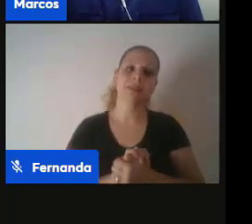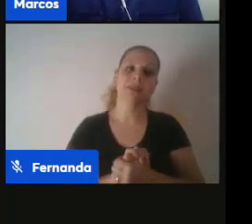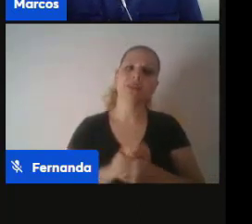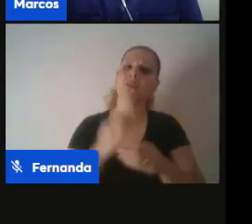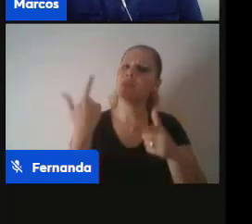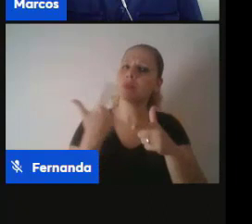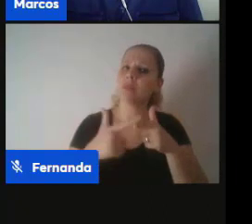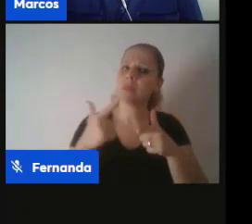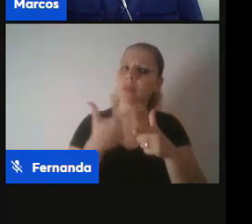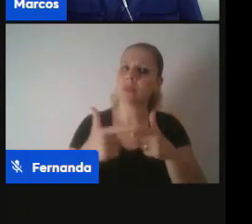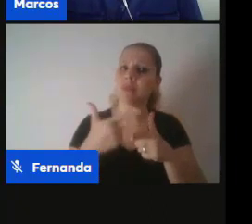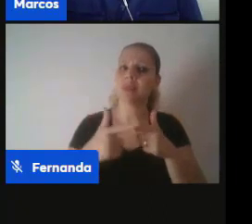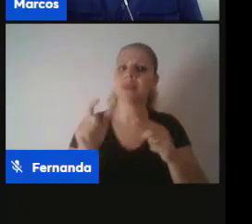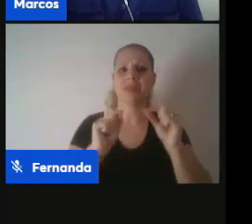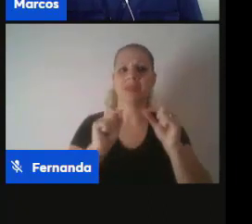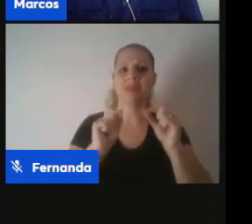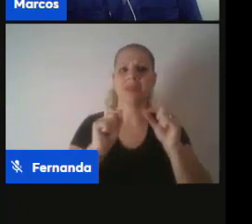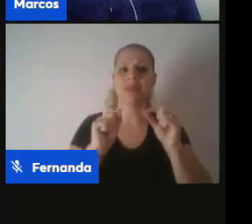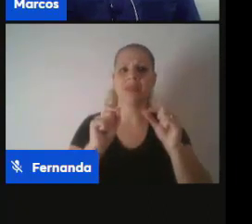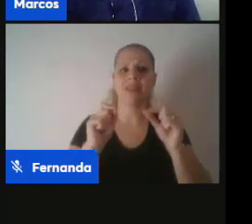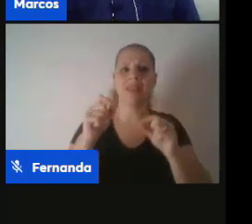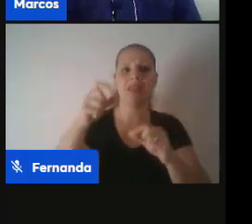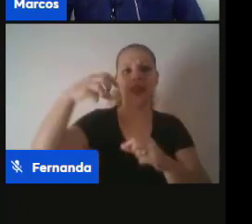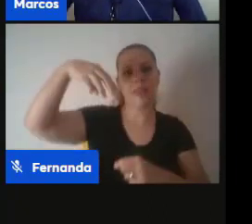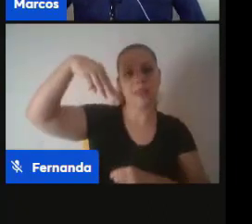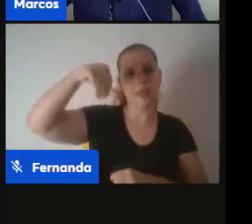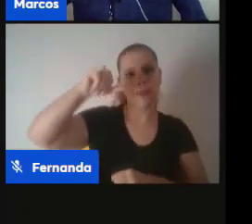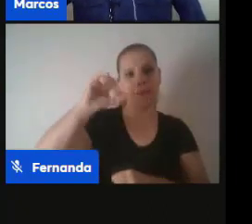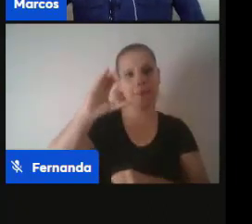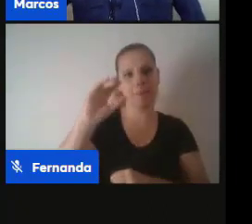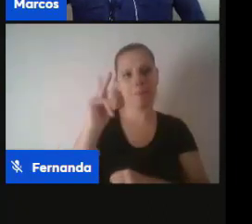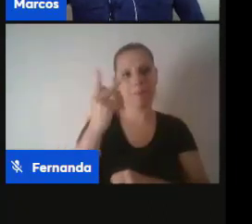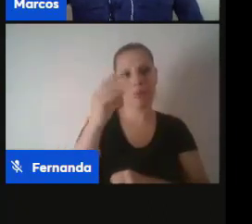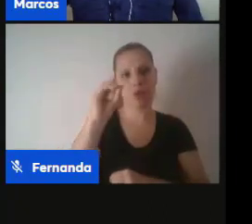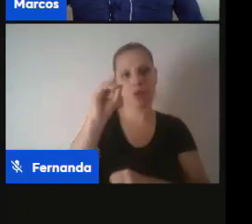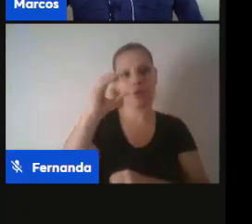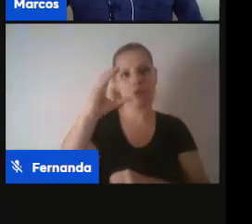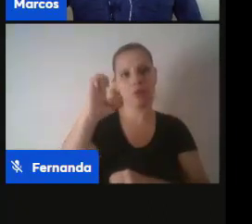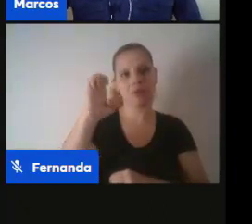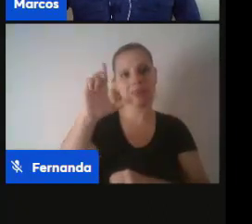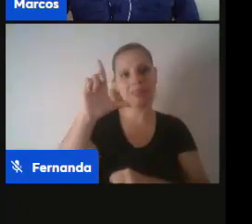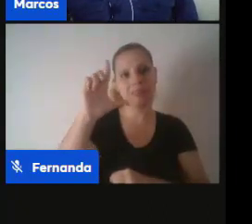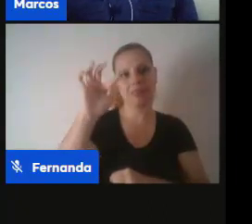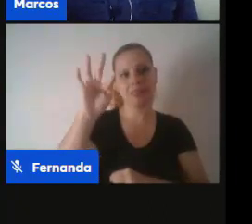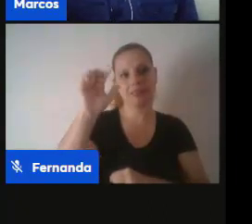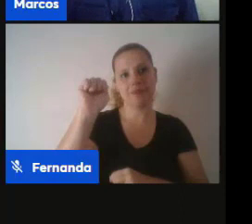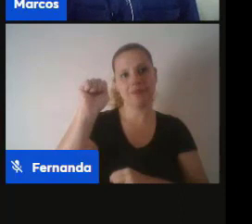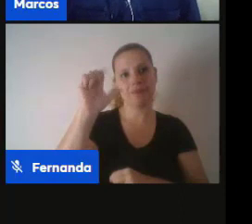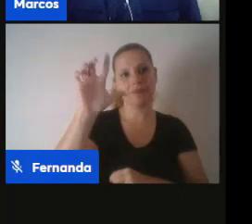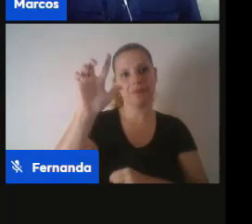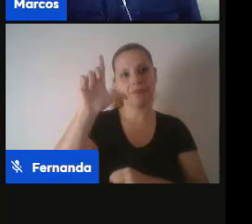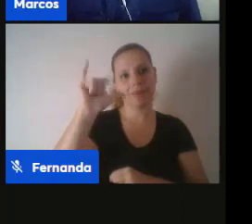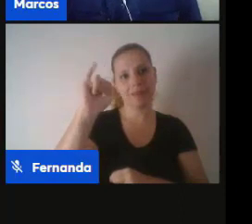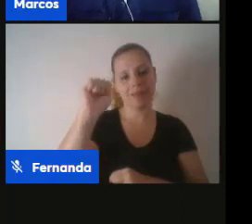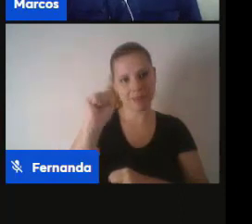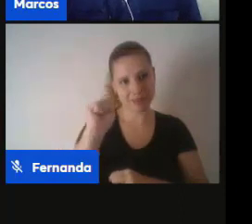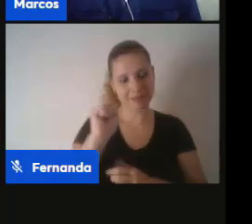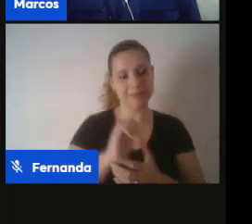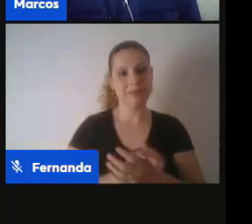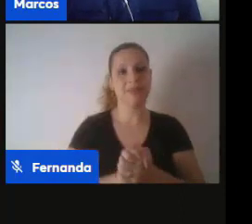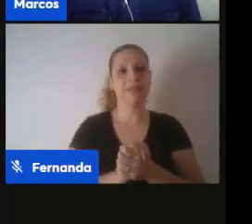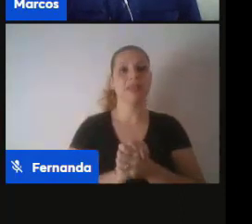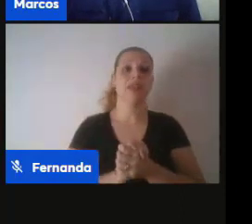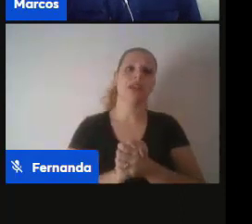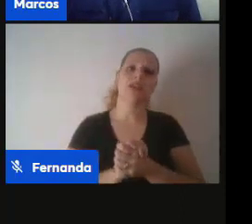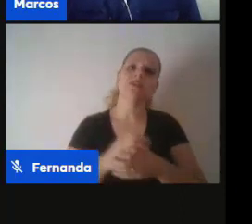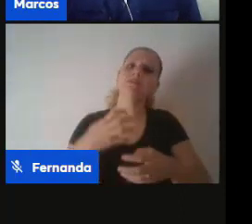dessa doença é a microcefalia nas crianças no recém-nascido. Os sintomas